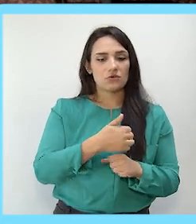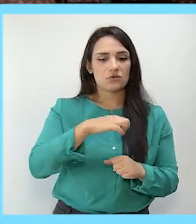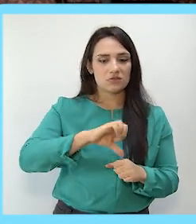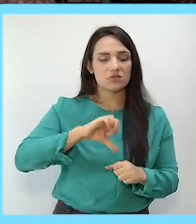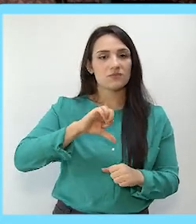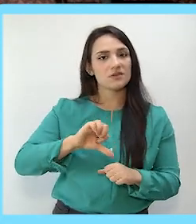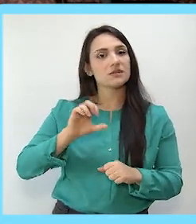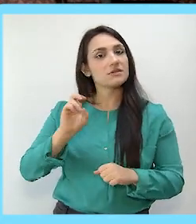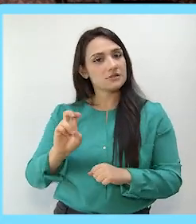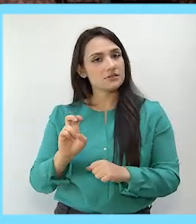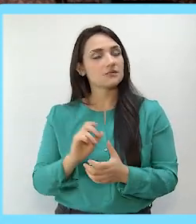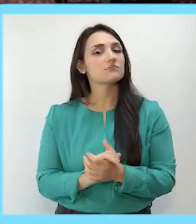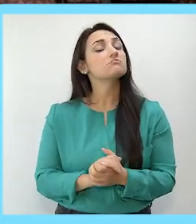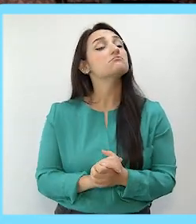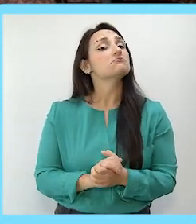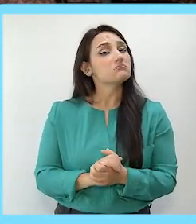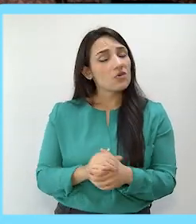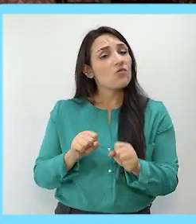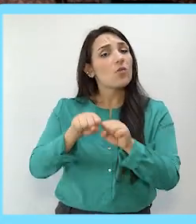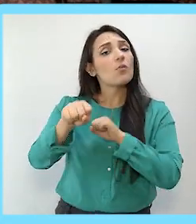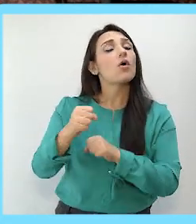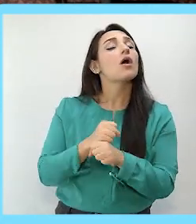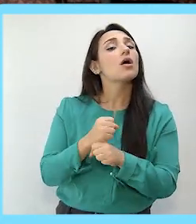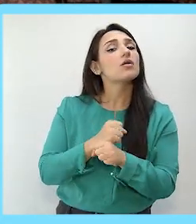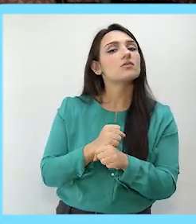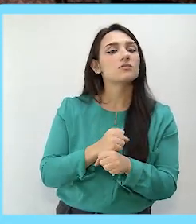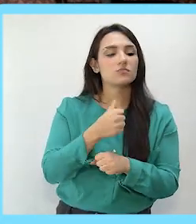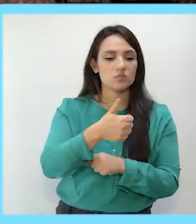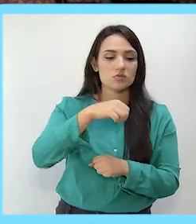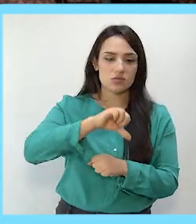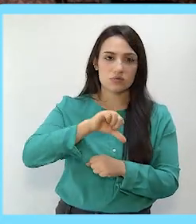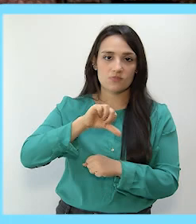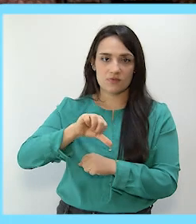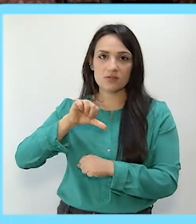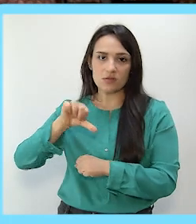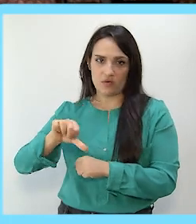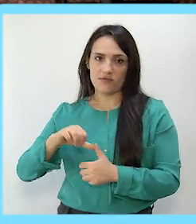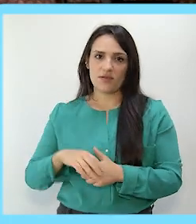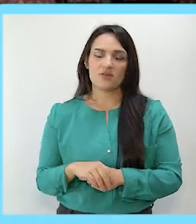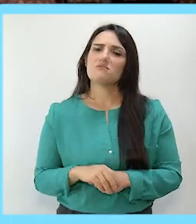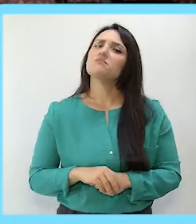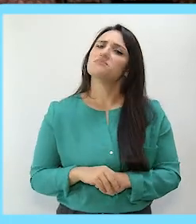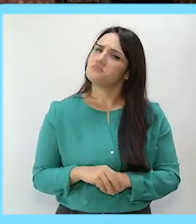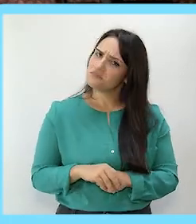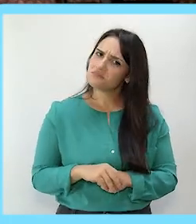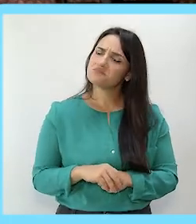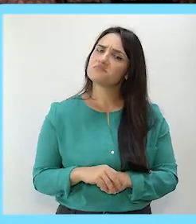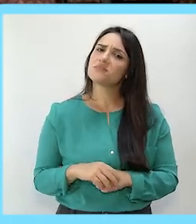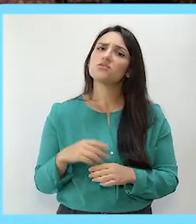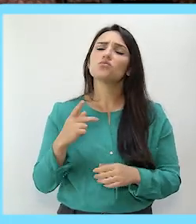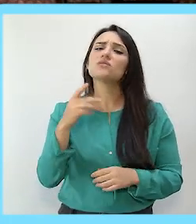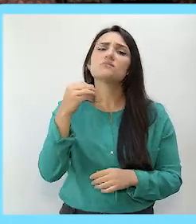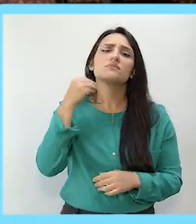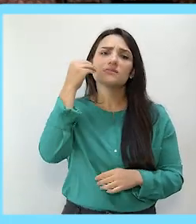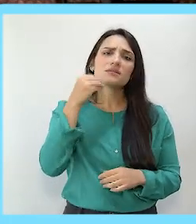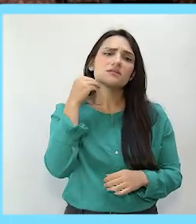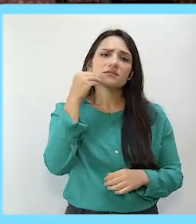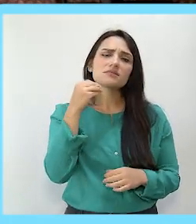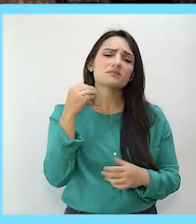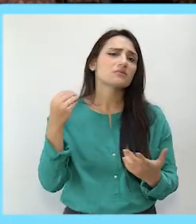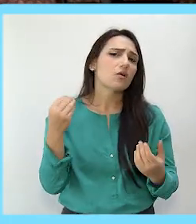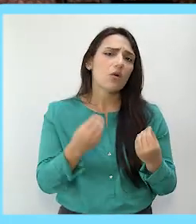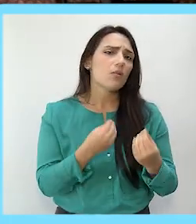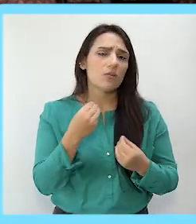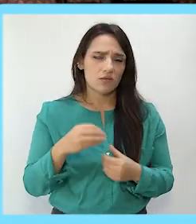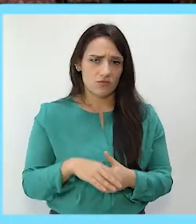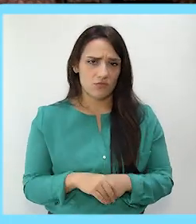99. 99. E essa experiência na universidade? Você contou que já o vestibular